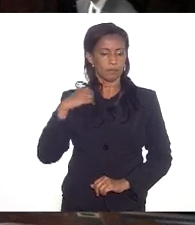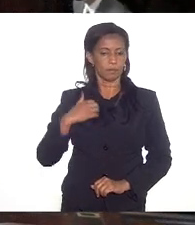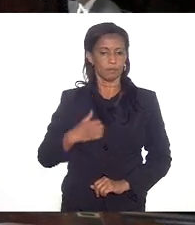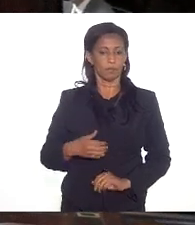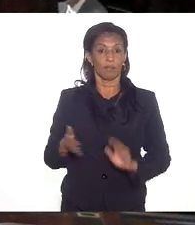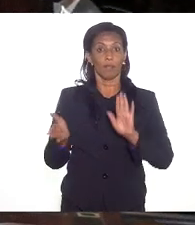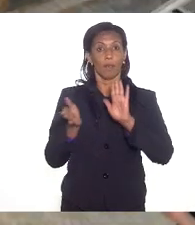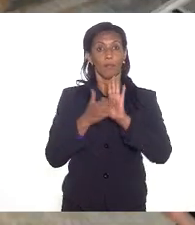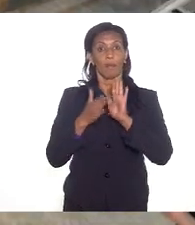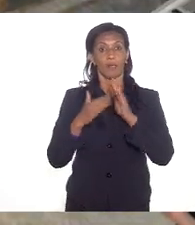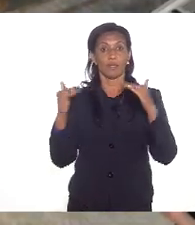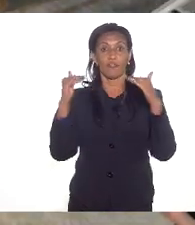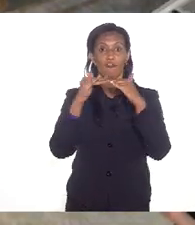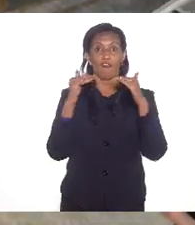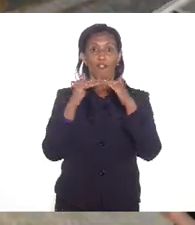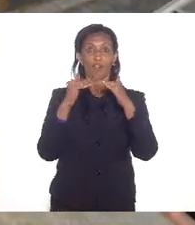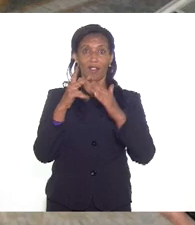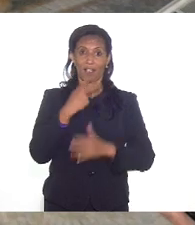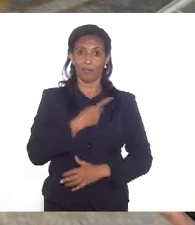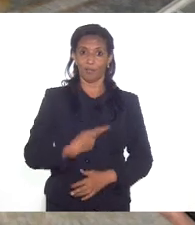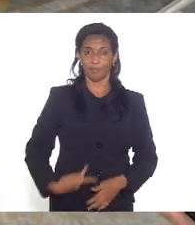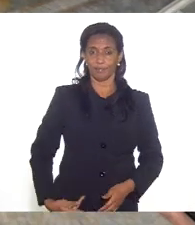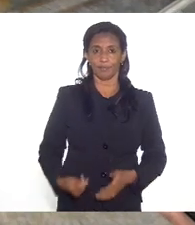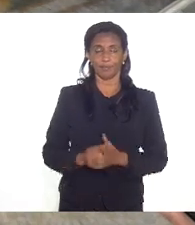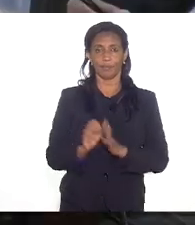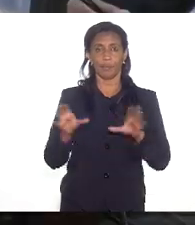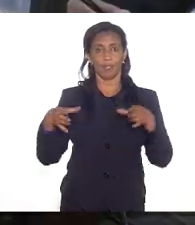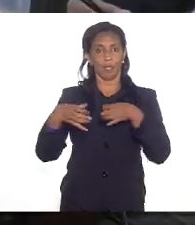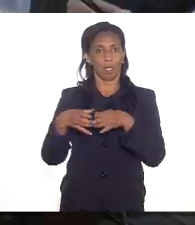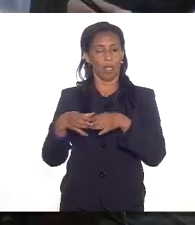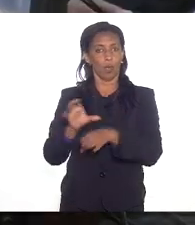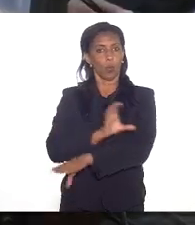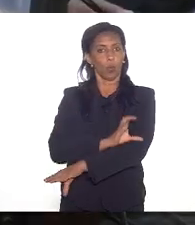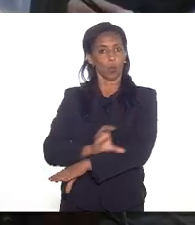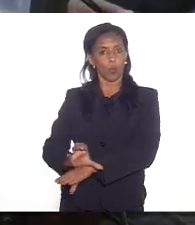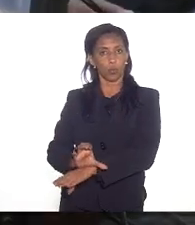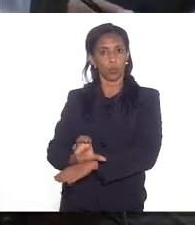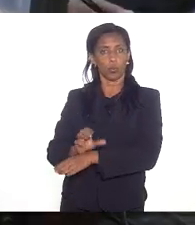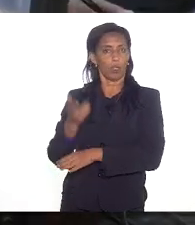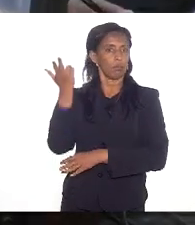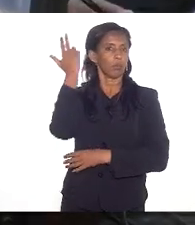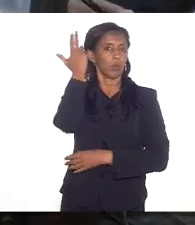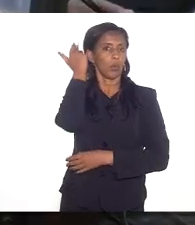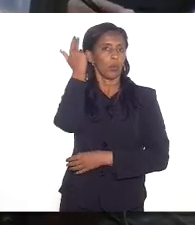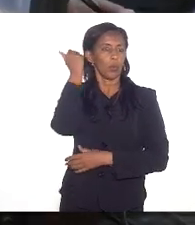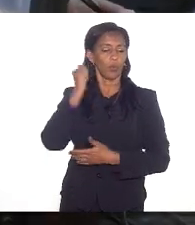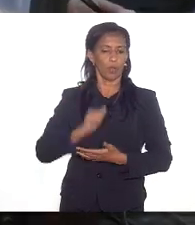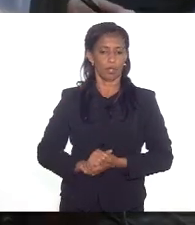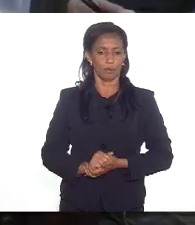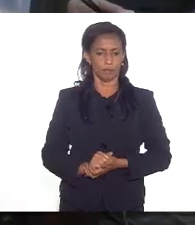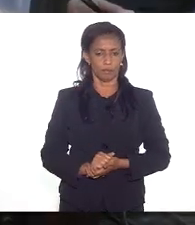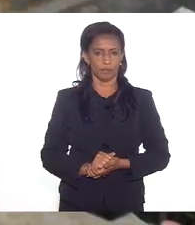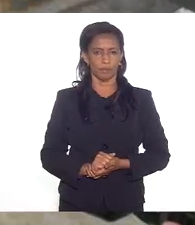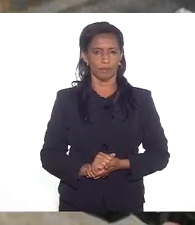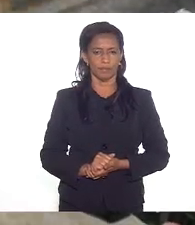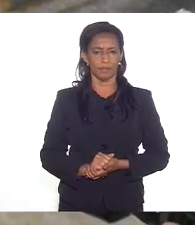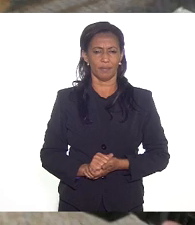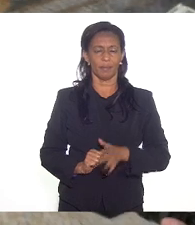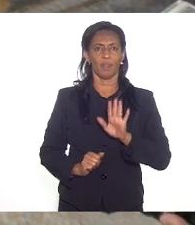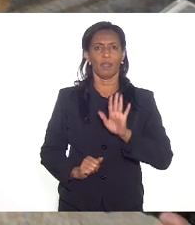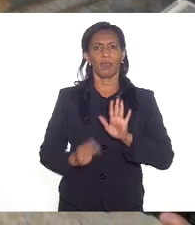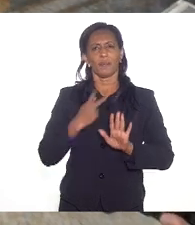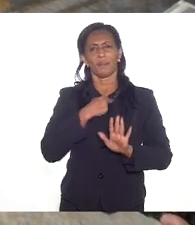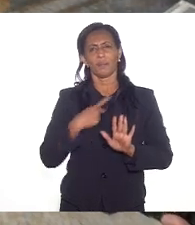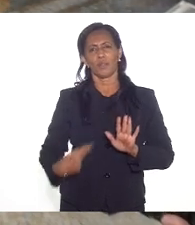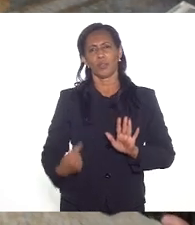o parecer favorável do presidente da Comissão de Cultura Deputado Eliomar Coelho Presidente gostaria de dar uma palavra